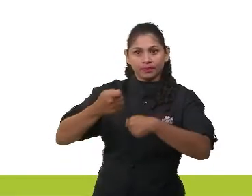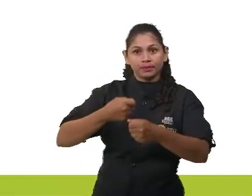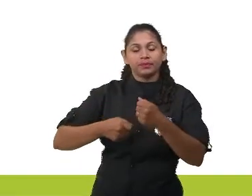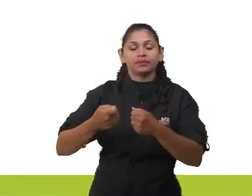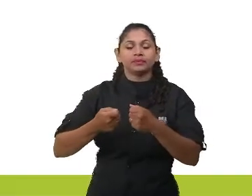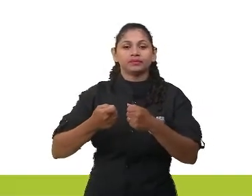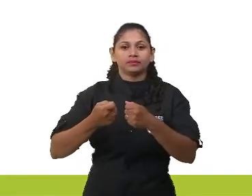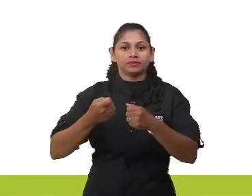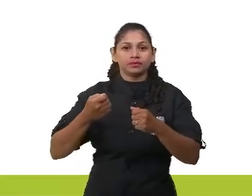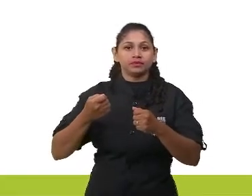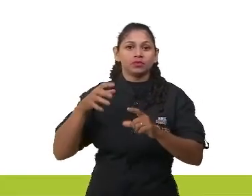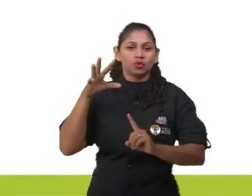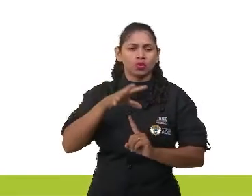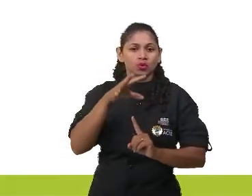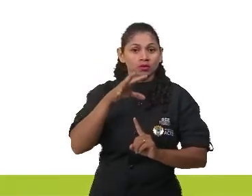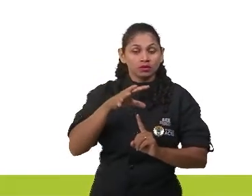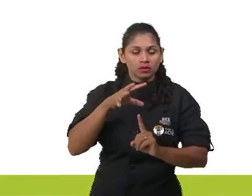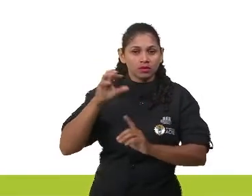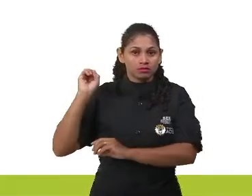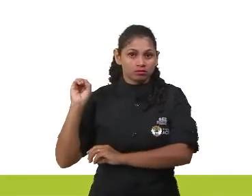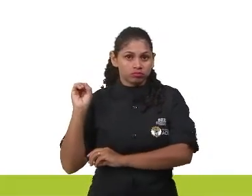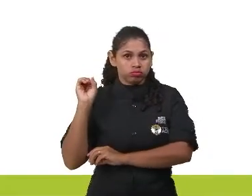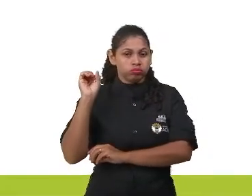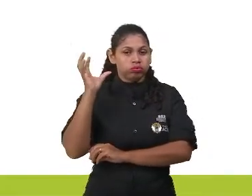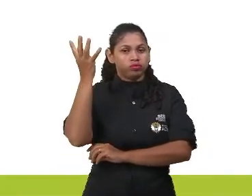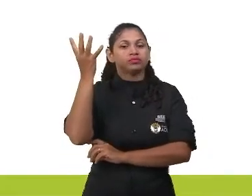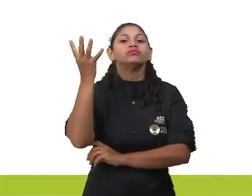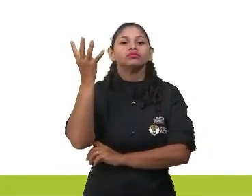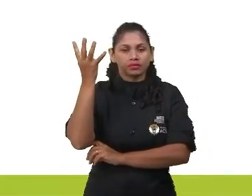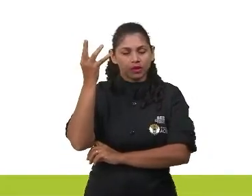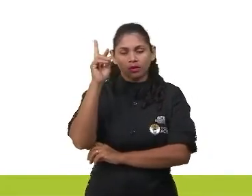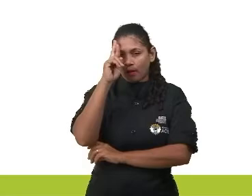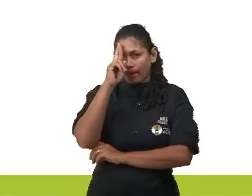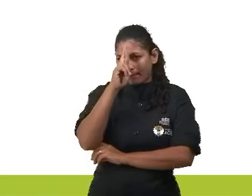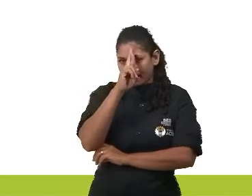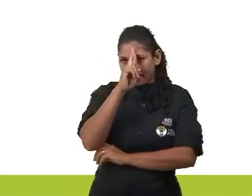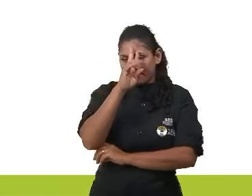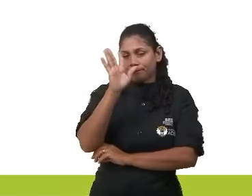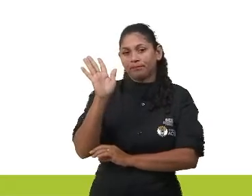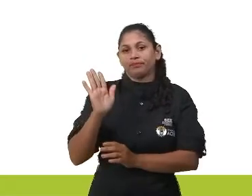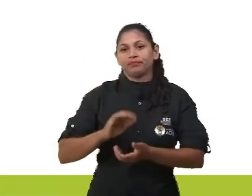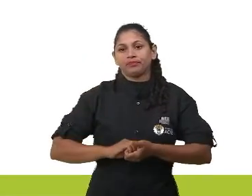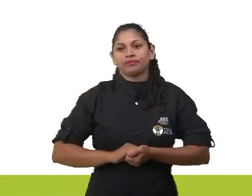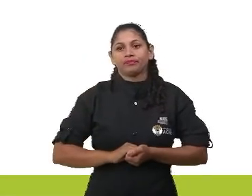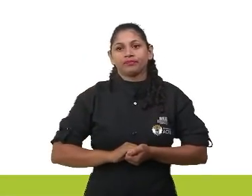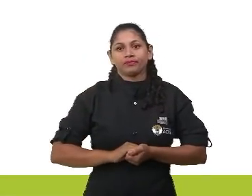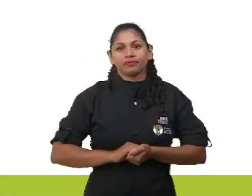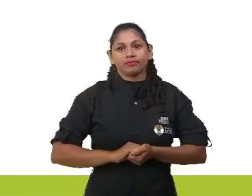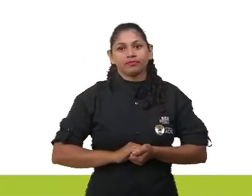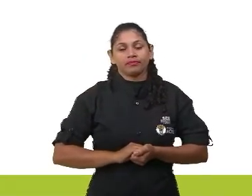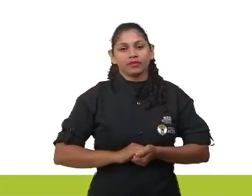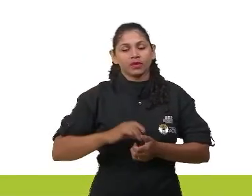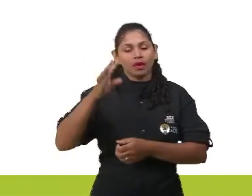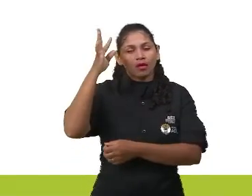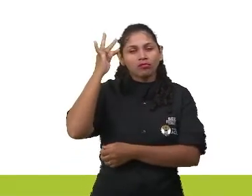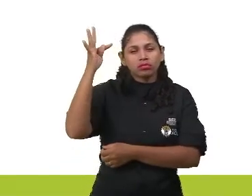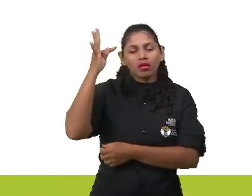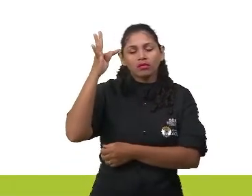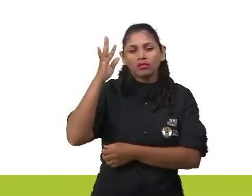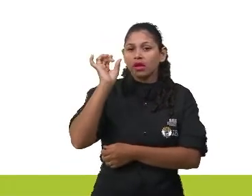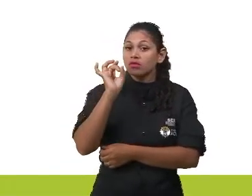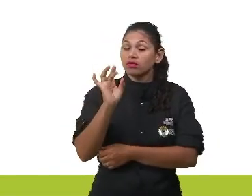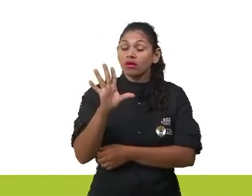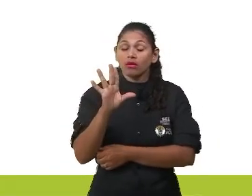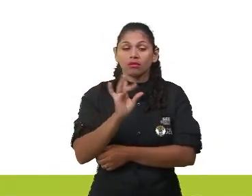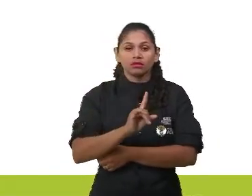dos grandes acontecimentos históricos. Então, ele saiu da parte teórica e foi aplicado de fato em